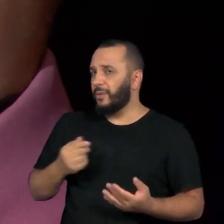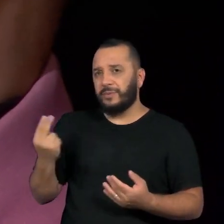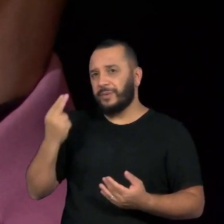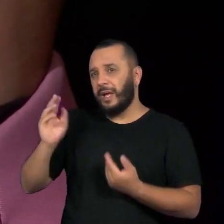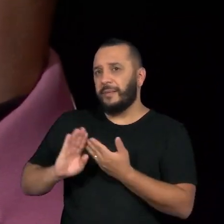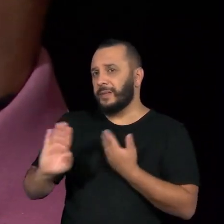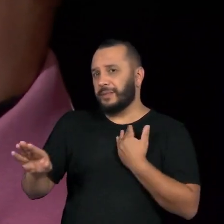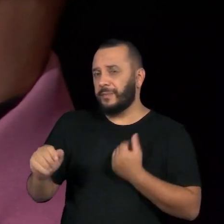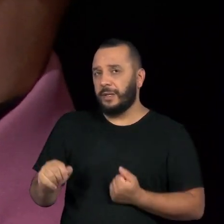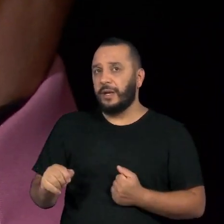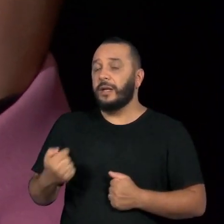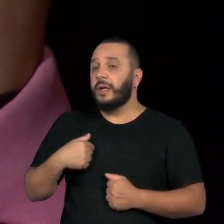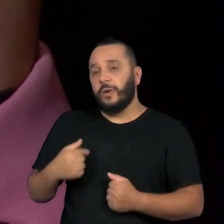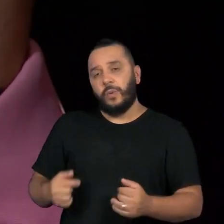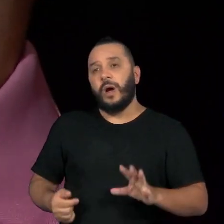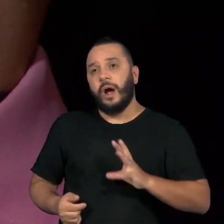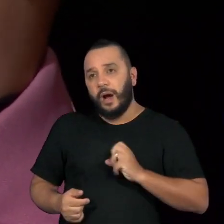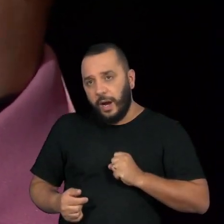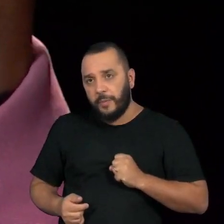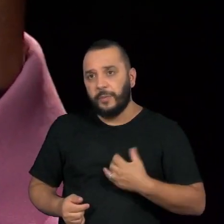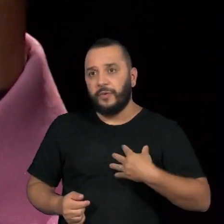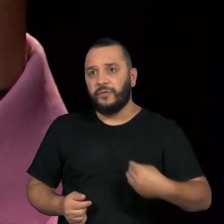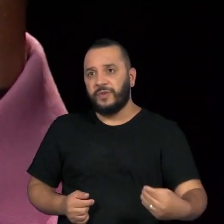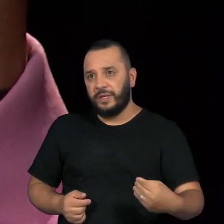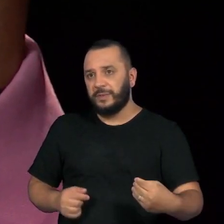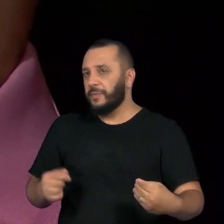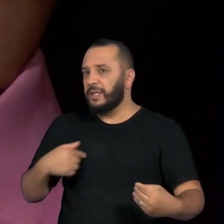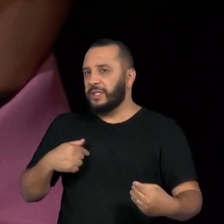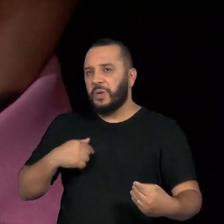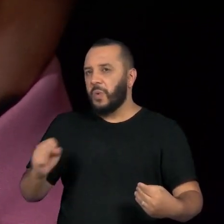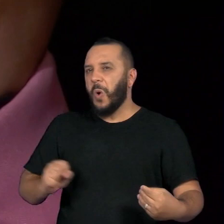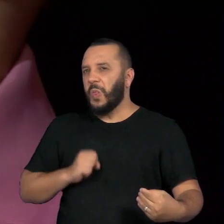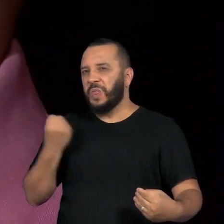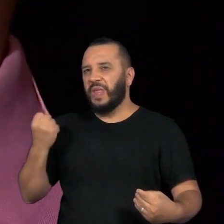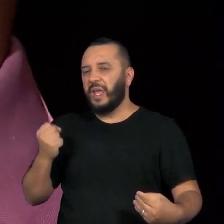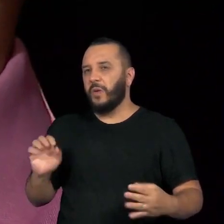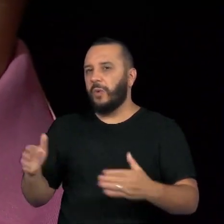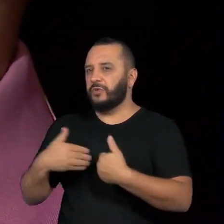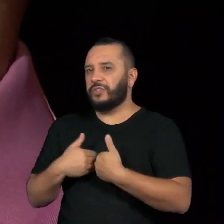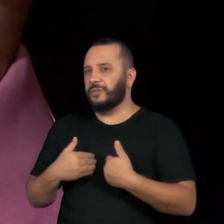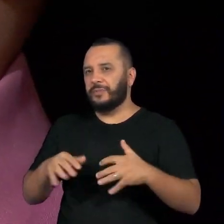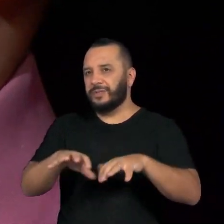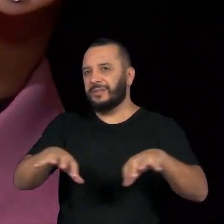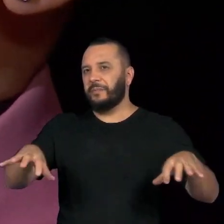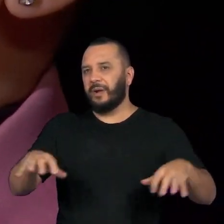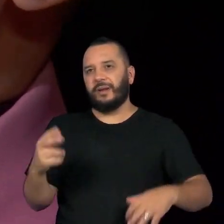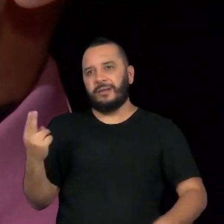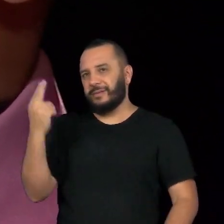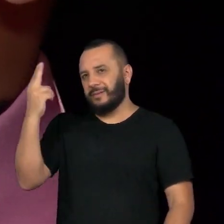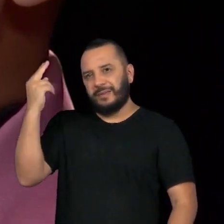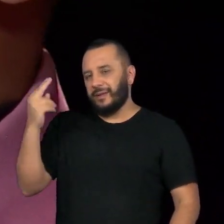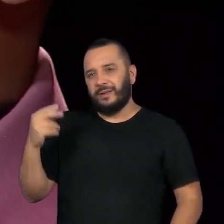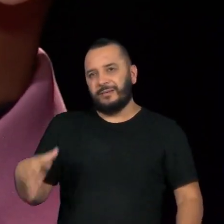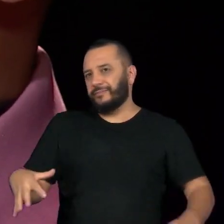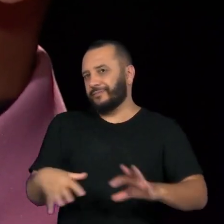que fala, eu amo meu filho, mas eu odeio o autismo. Não tem como separar. Nós somos uma coisa só. A